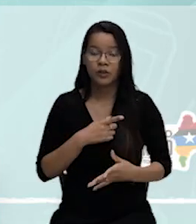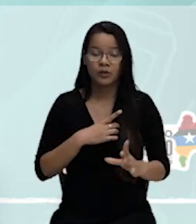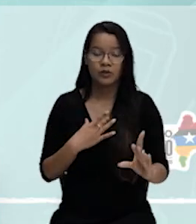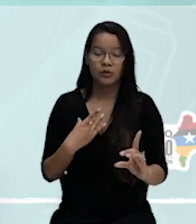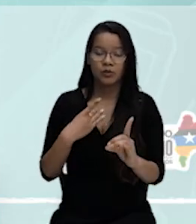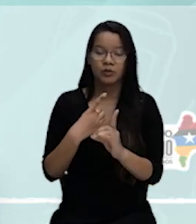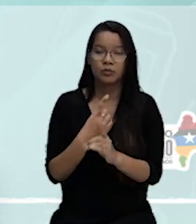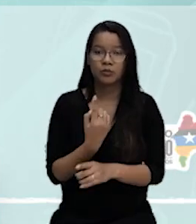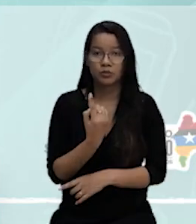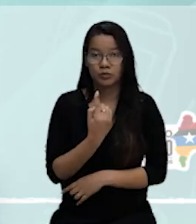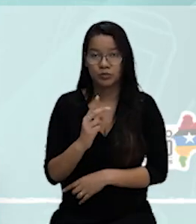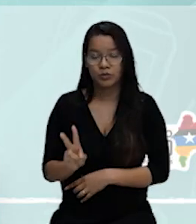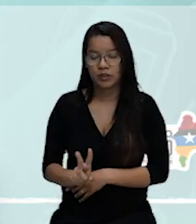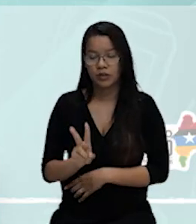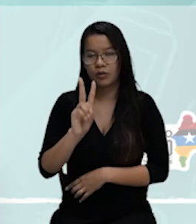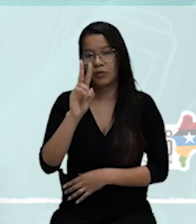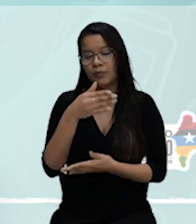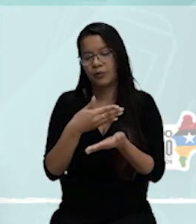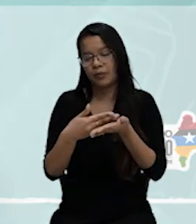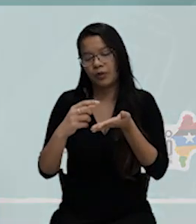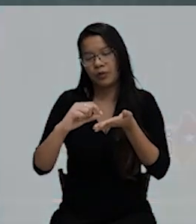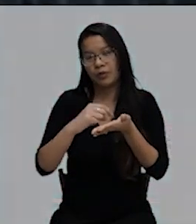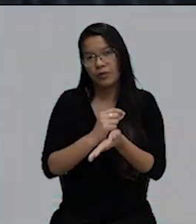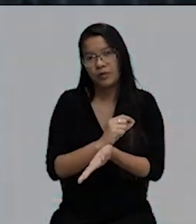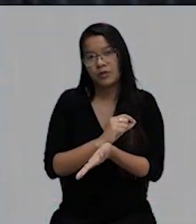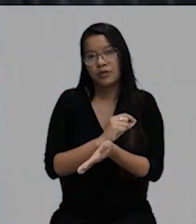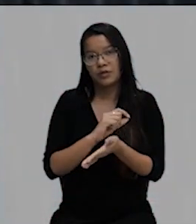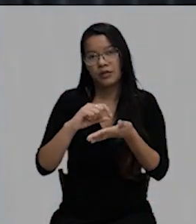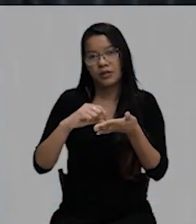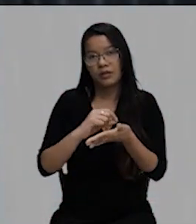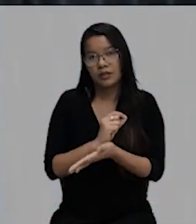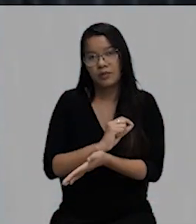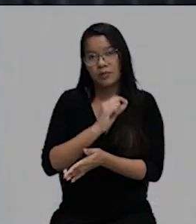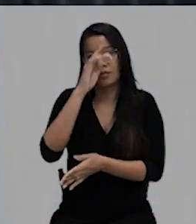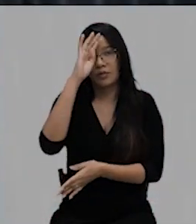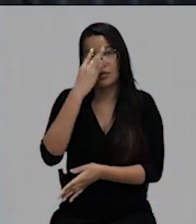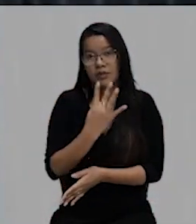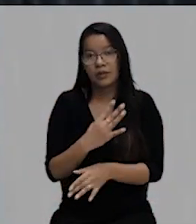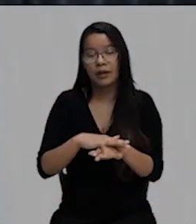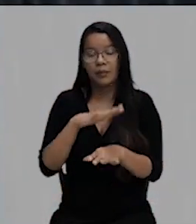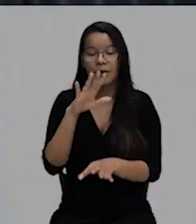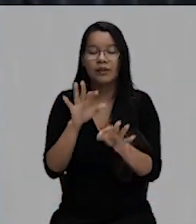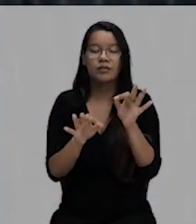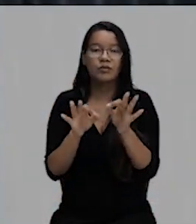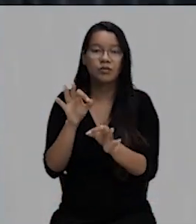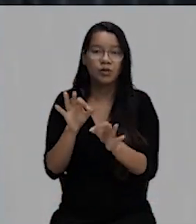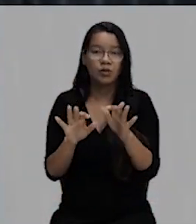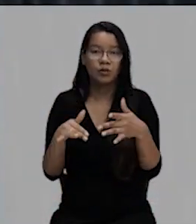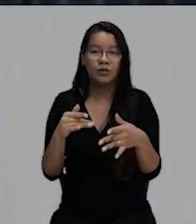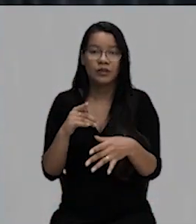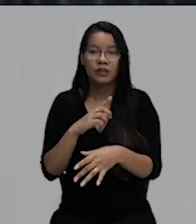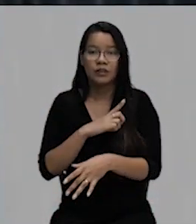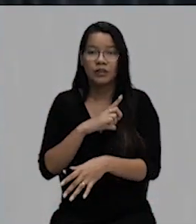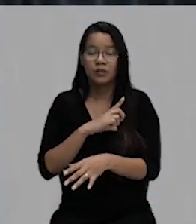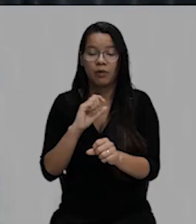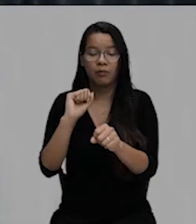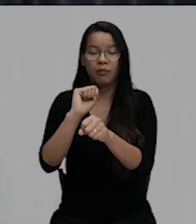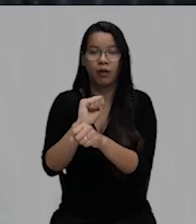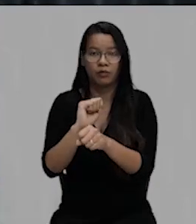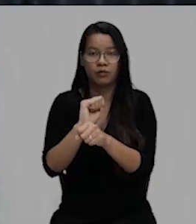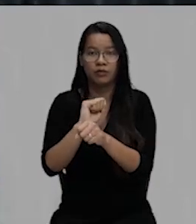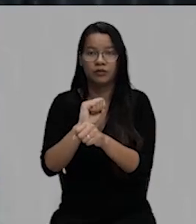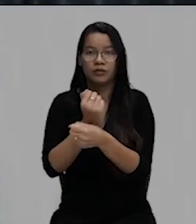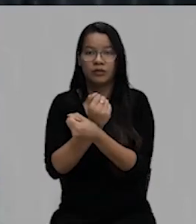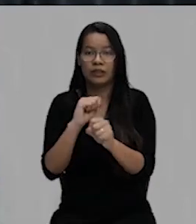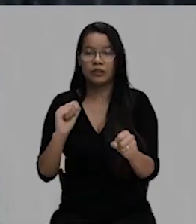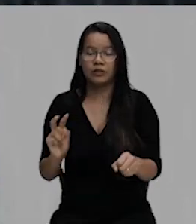tá? Esse começo de escrita para o conjunto de solução é mais ajustado quando você tem um intervalo muito grande de valores.